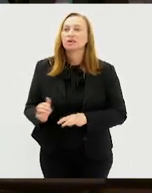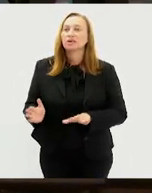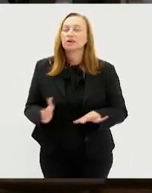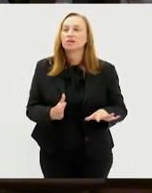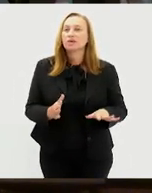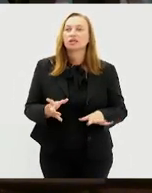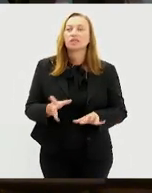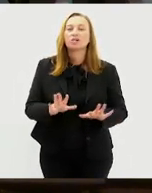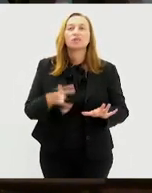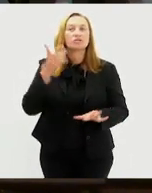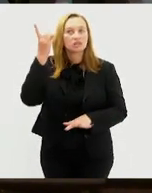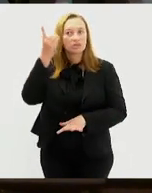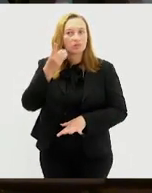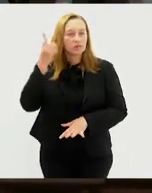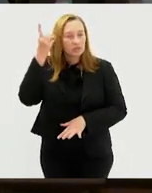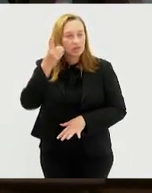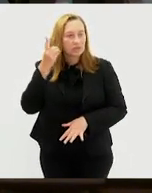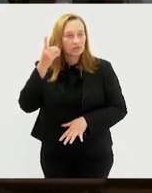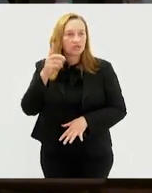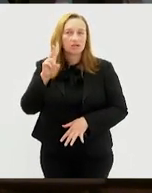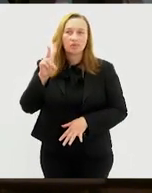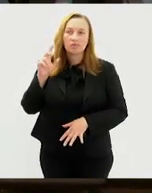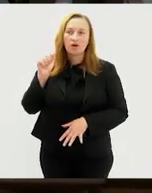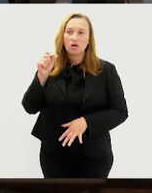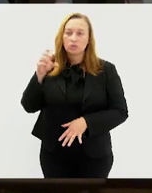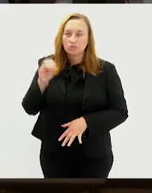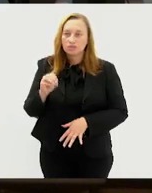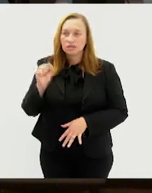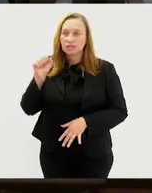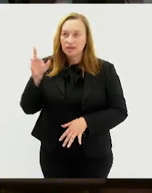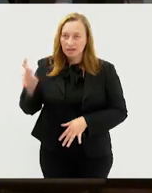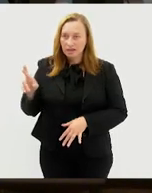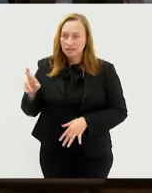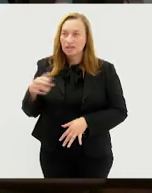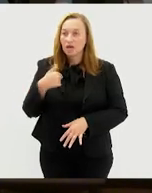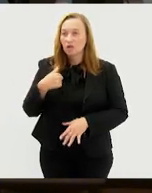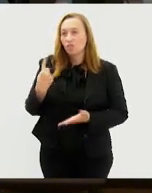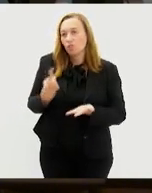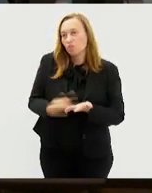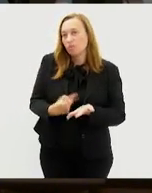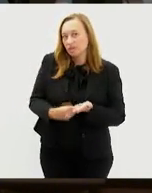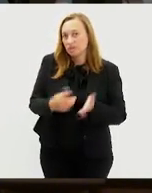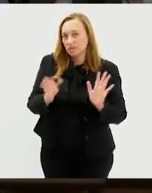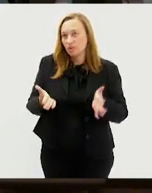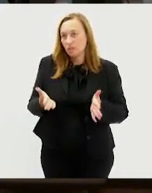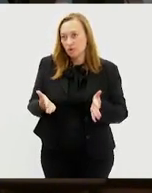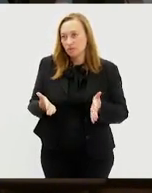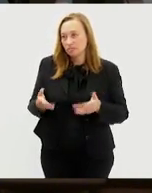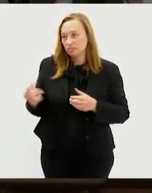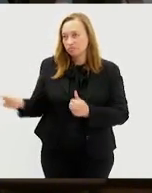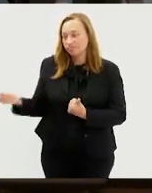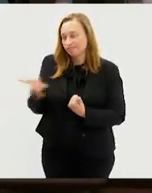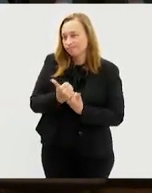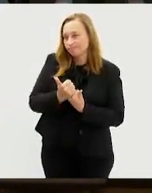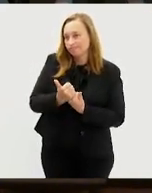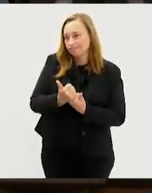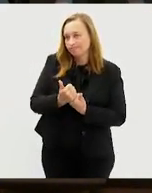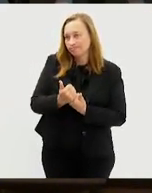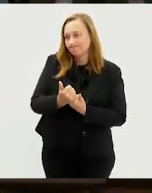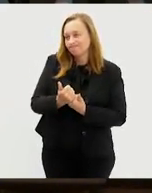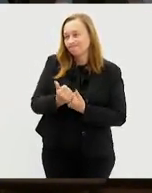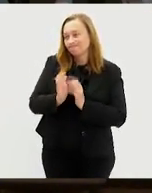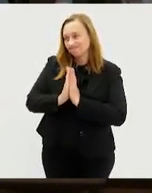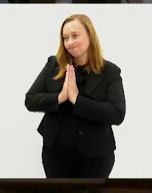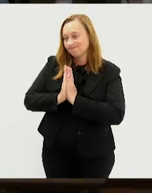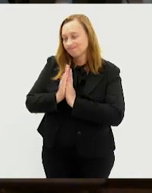deputado eh Valdo seasa que eu vou ter um compromisso agora vossa excelência puder assumir aqui a presidência